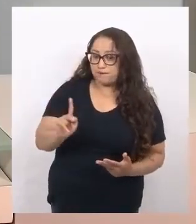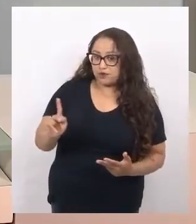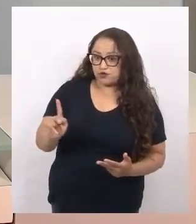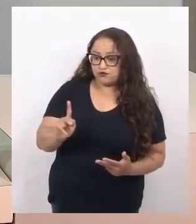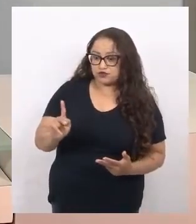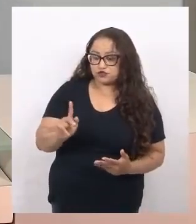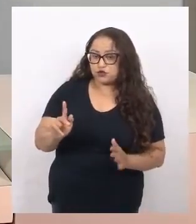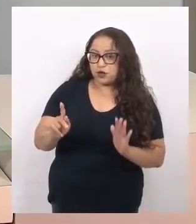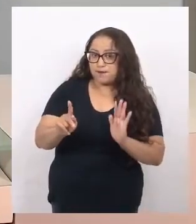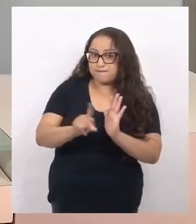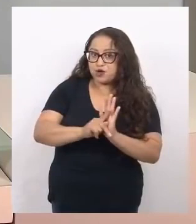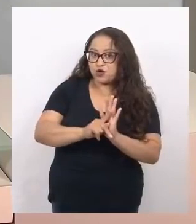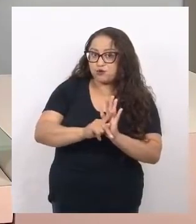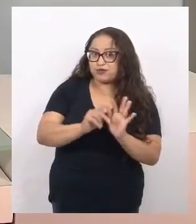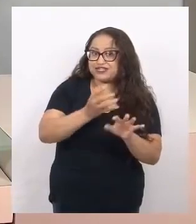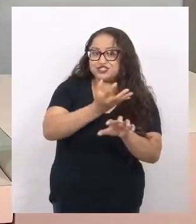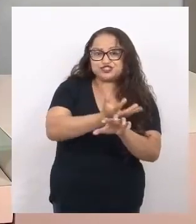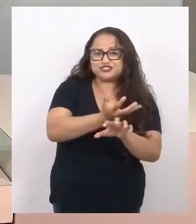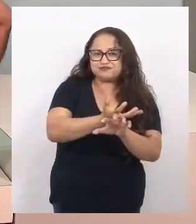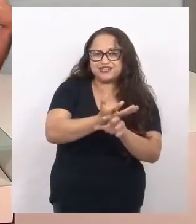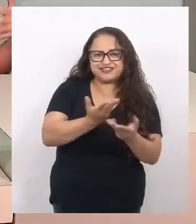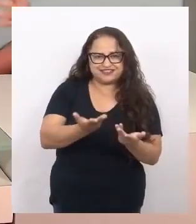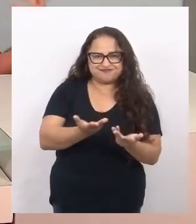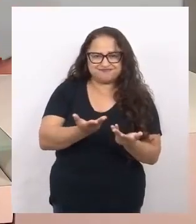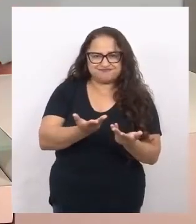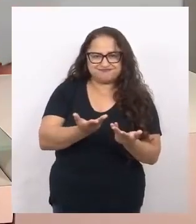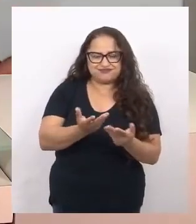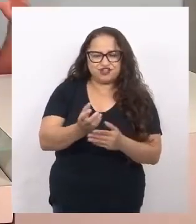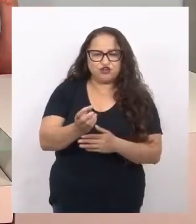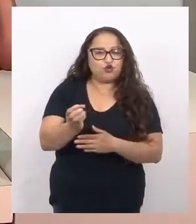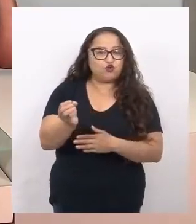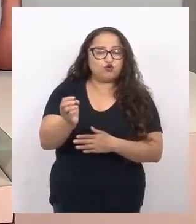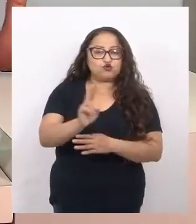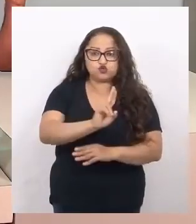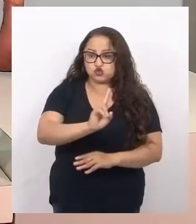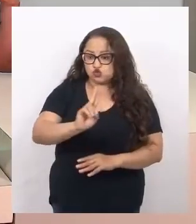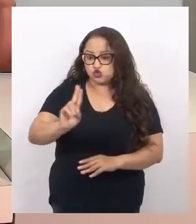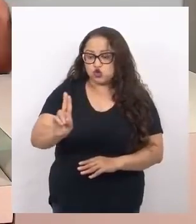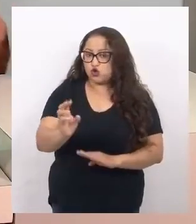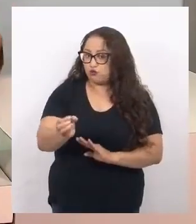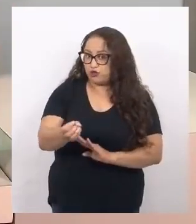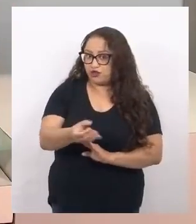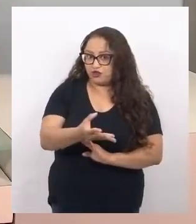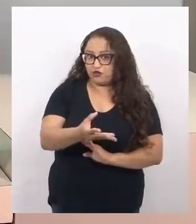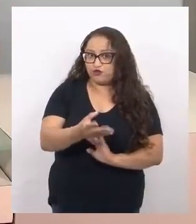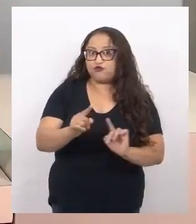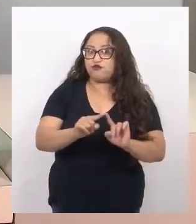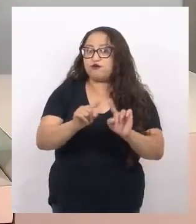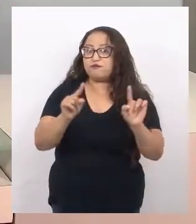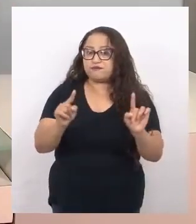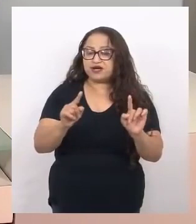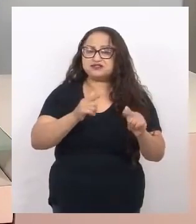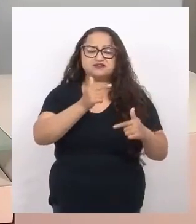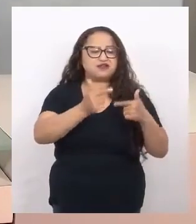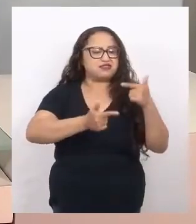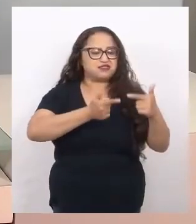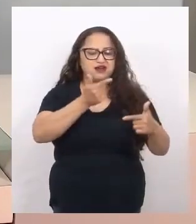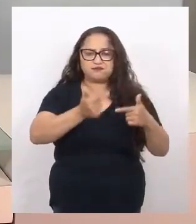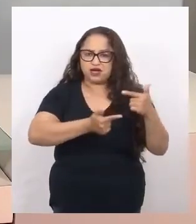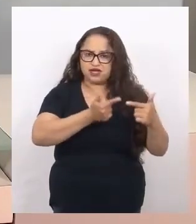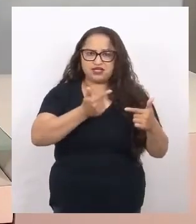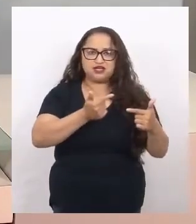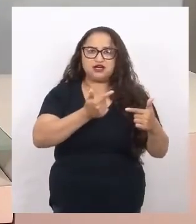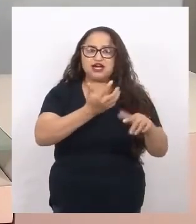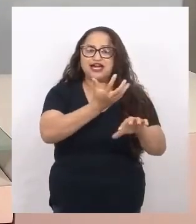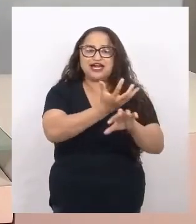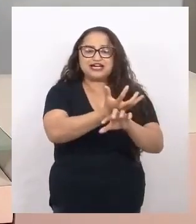sua própria licenciatura, tá? Então, os nomes são novos, né? O componente é novo, mas ele trabalha ali, o professor não vai,